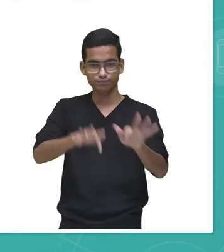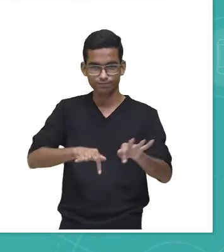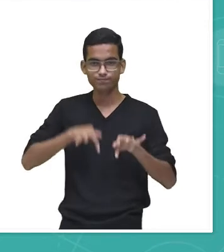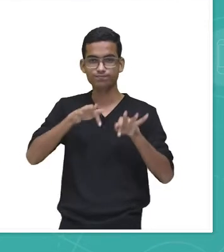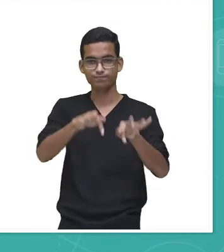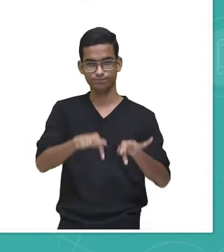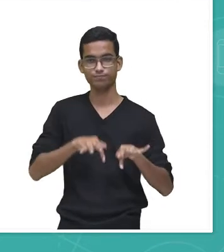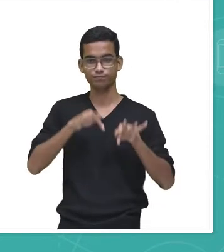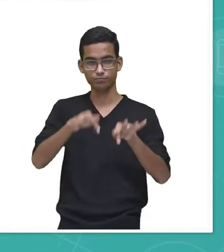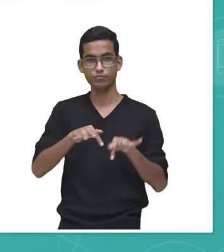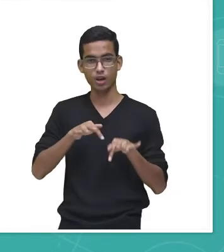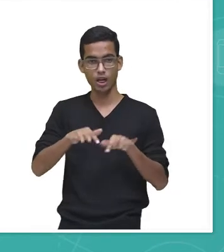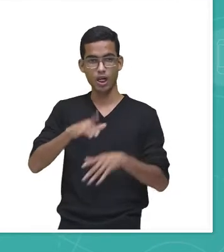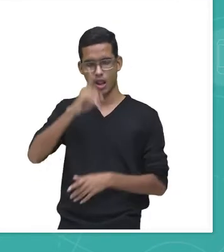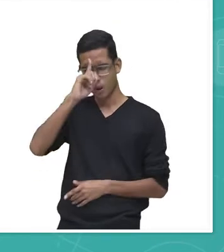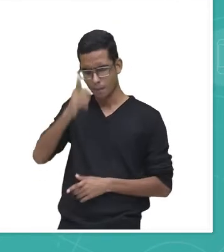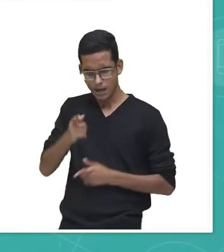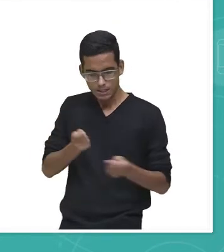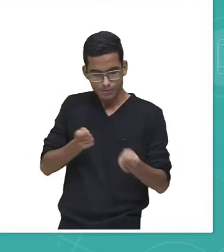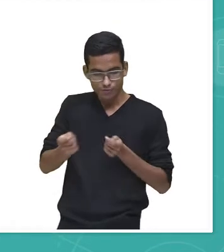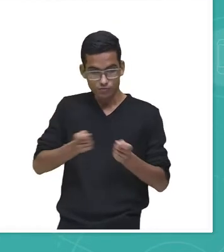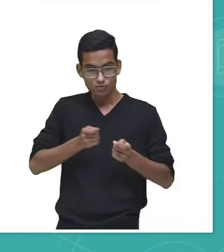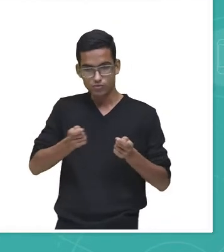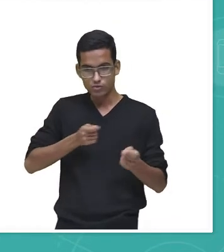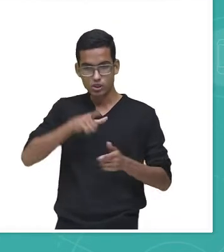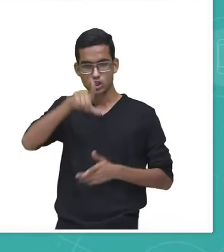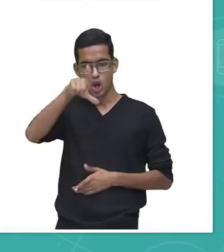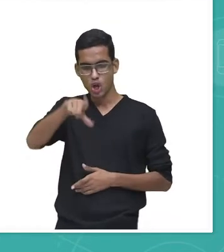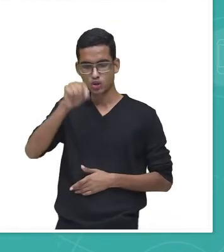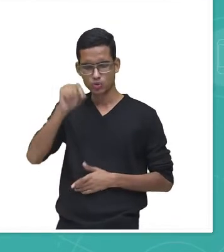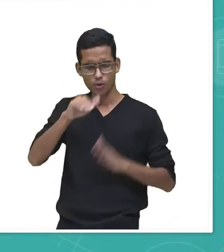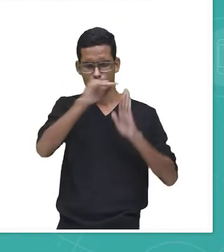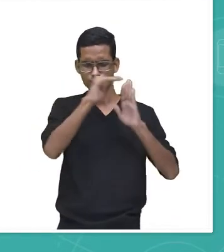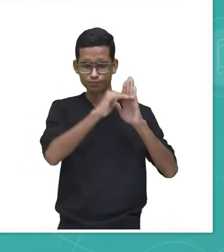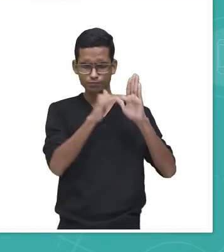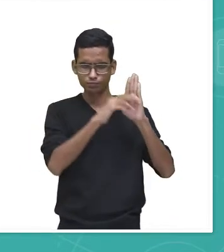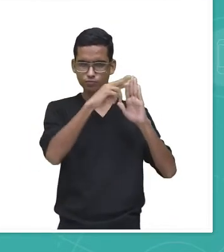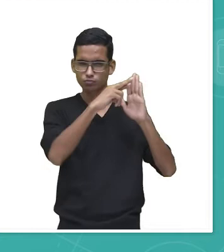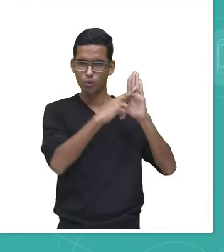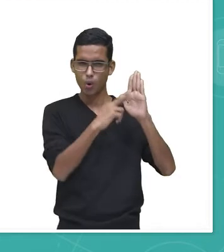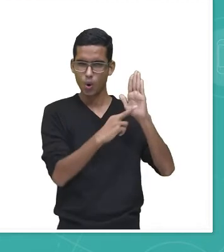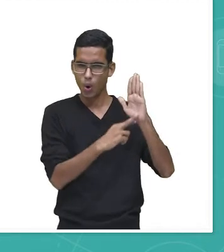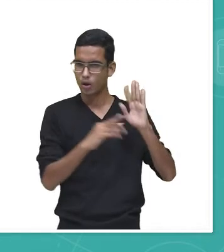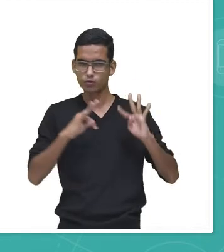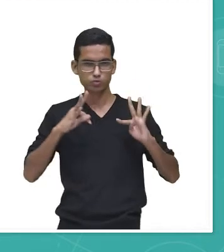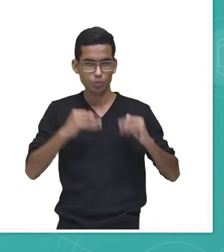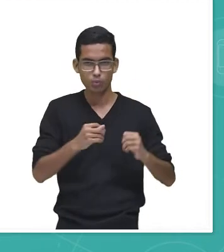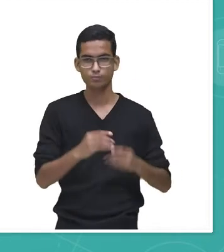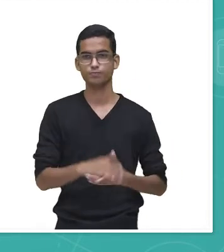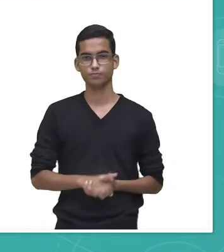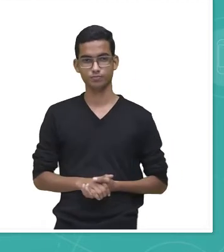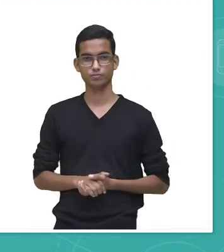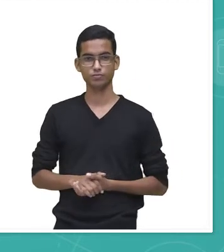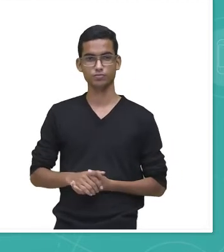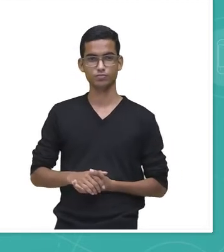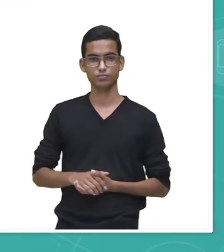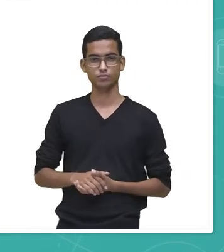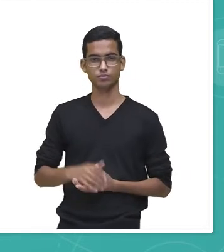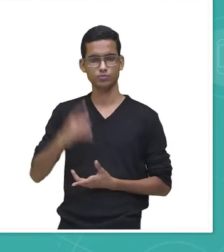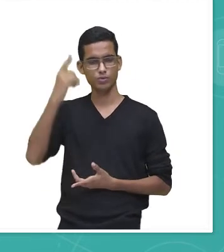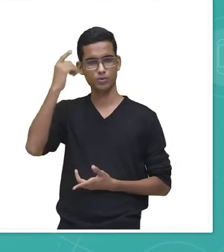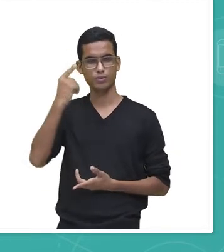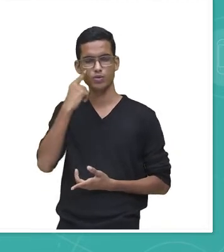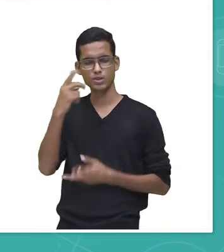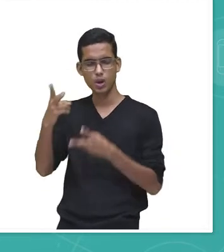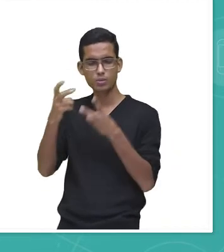ela determina as regras. Vocês imaginem que nós não temos ali os documentos, tipo certidão de